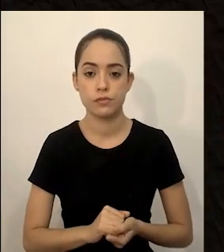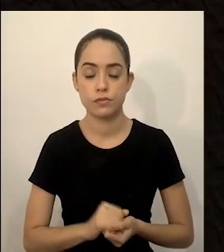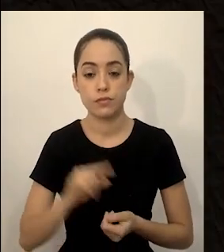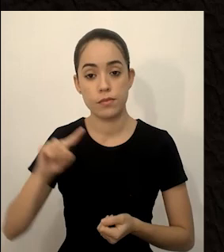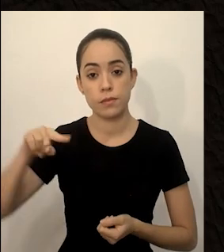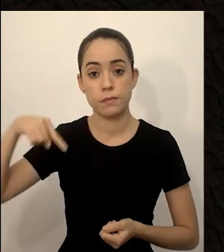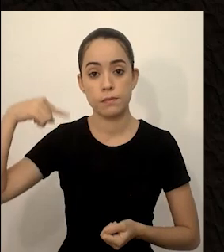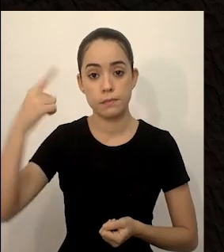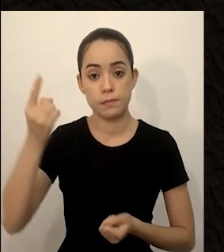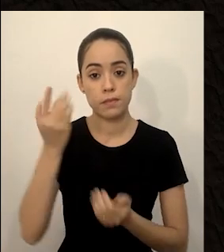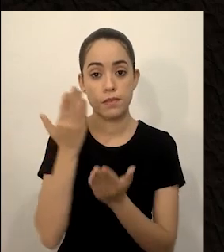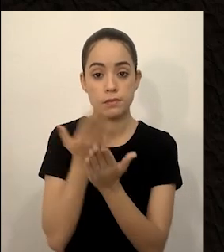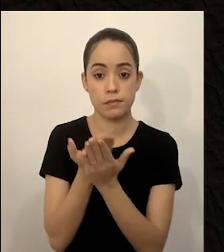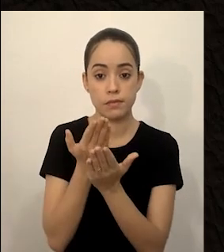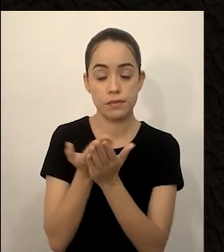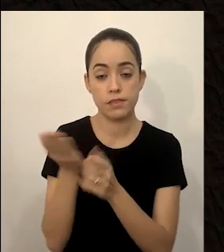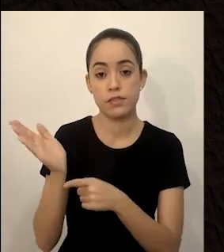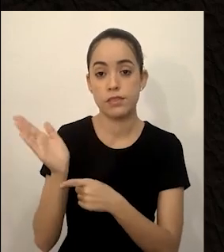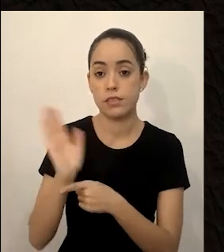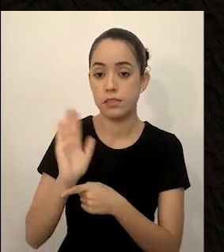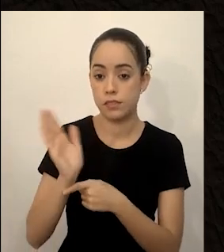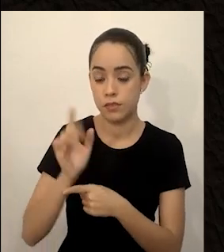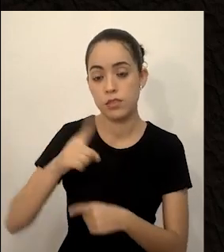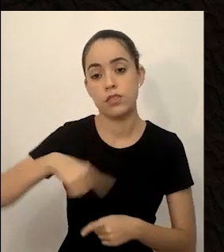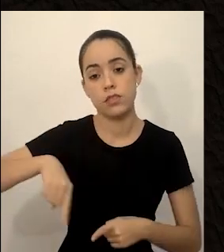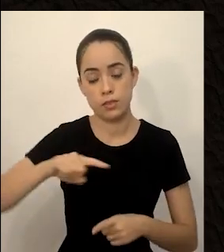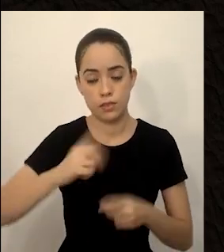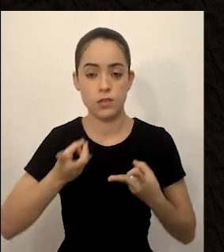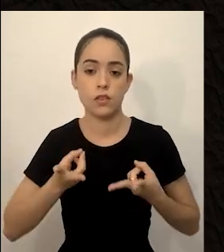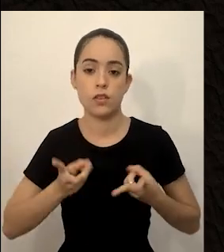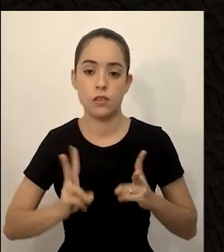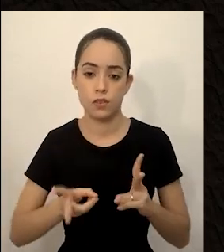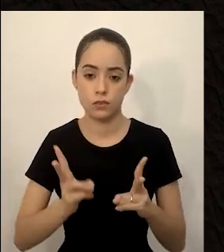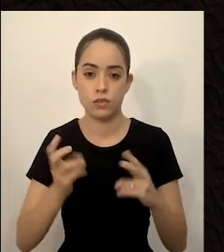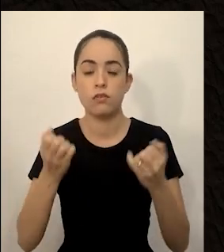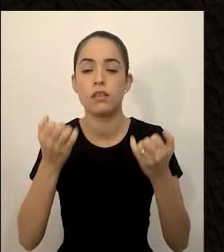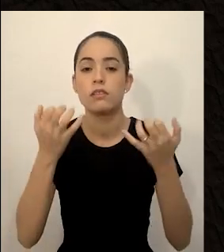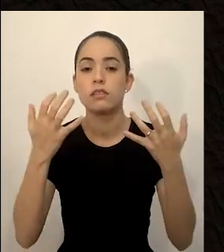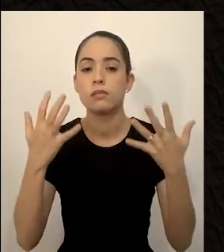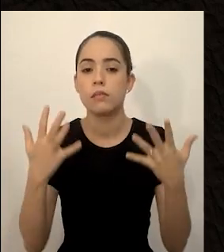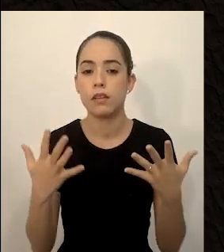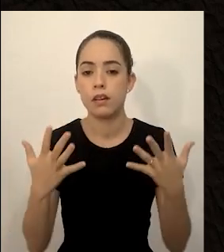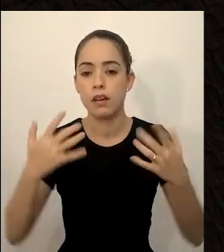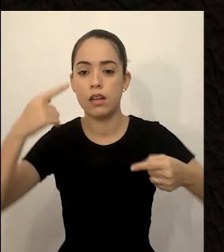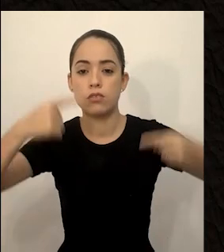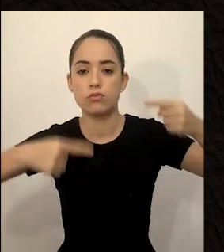Na próxima videoaula, damos continuidade